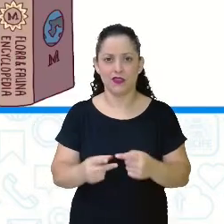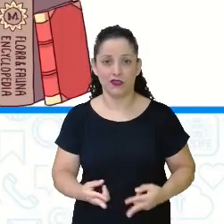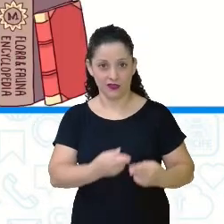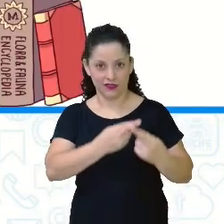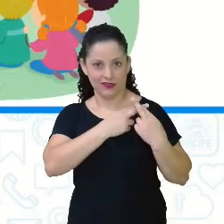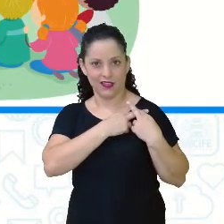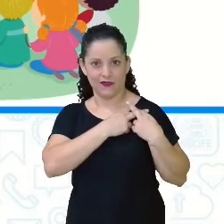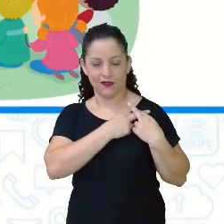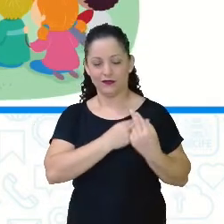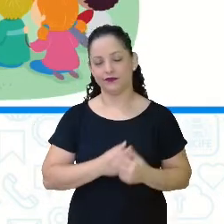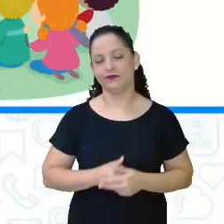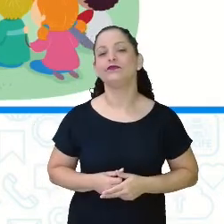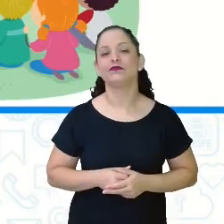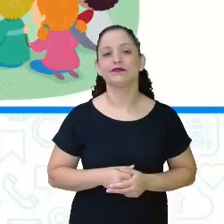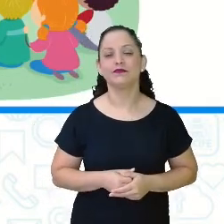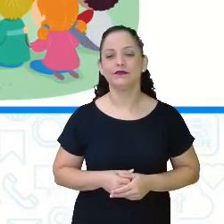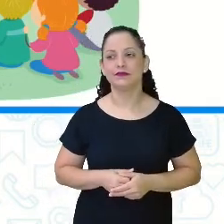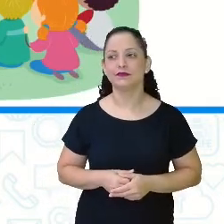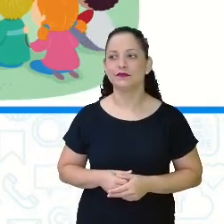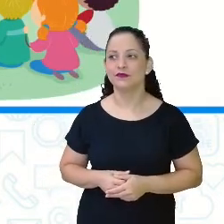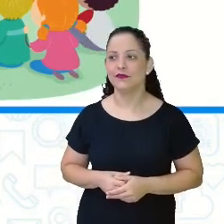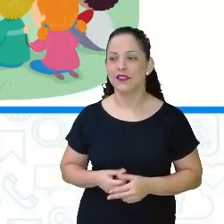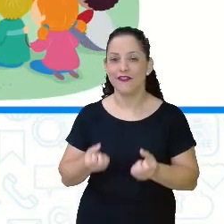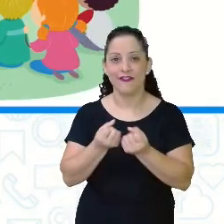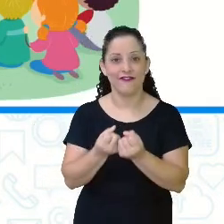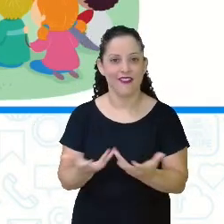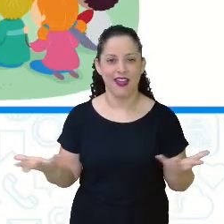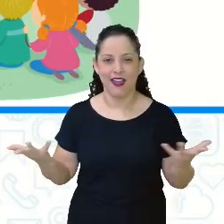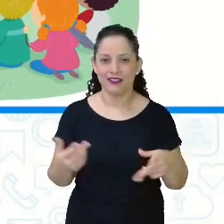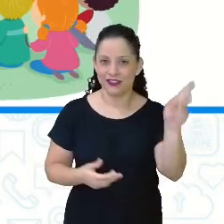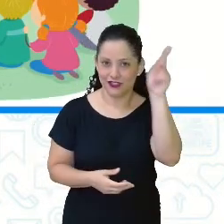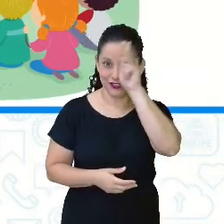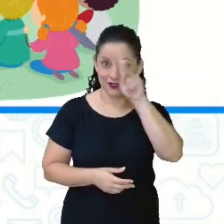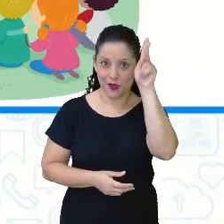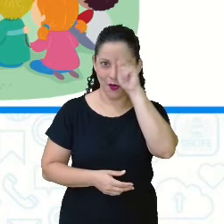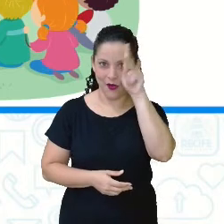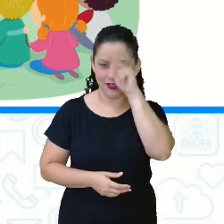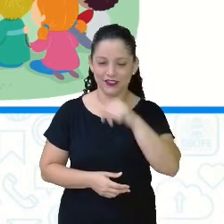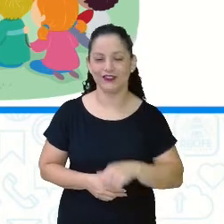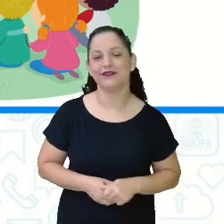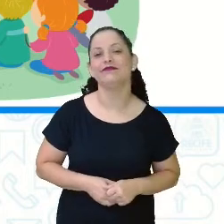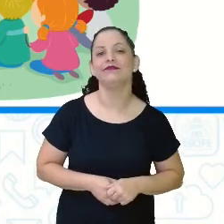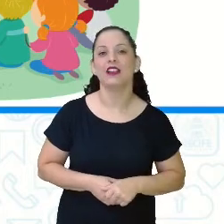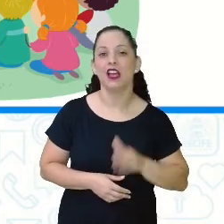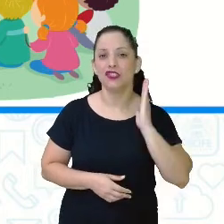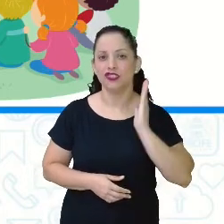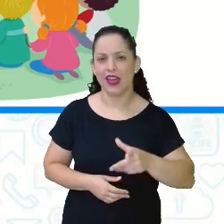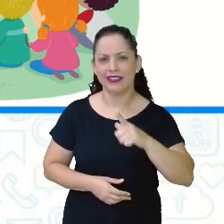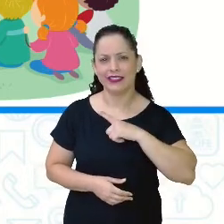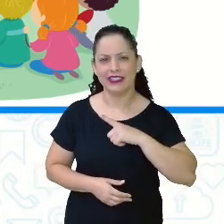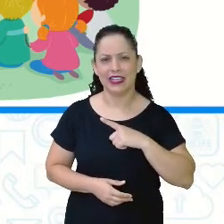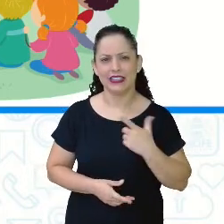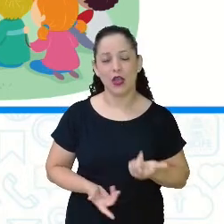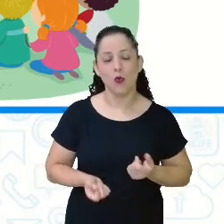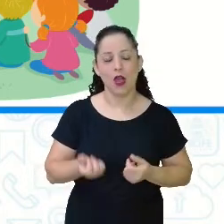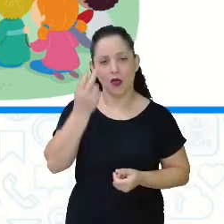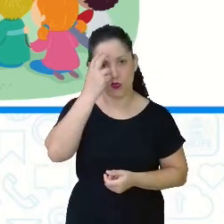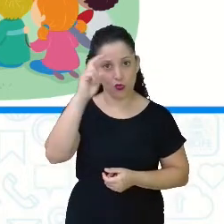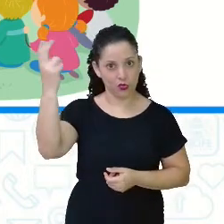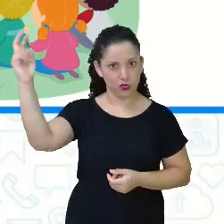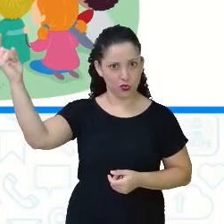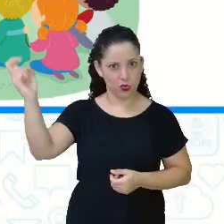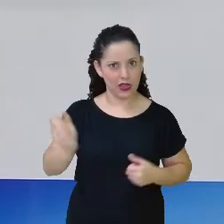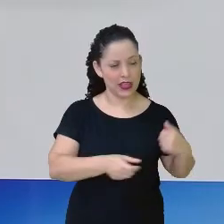o Charles Perrault. Muitas dessas histórias, olha aí, ó, já existiam na tradição oral, falada, pai para